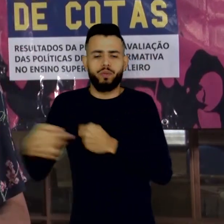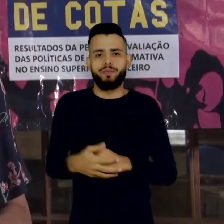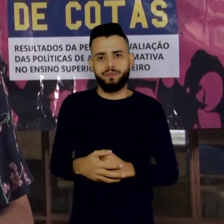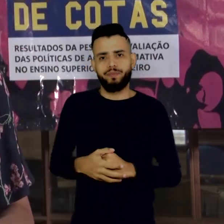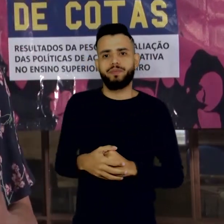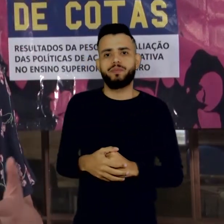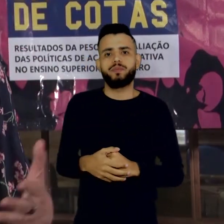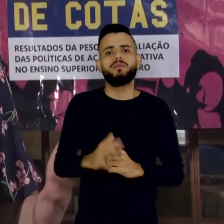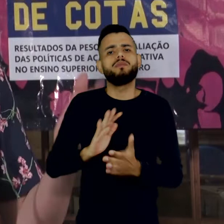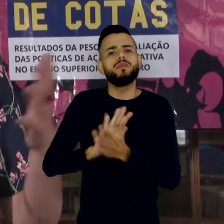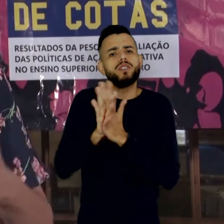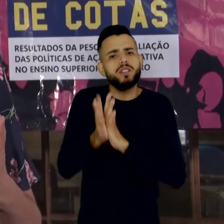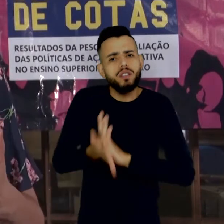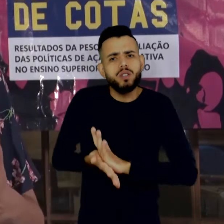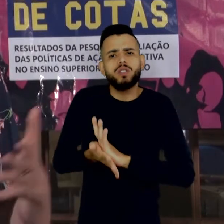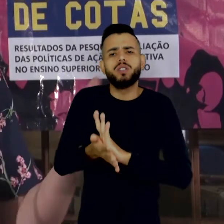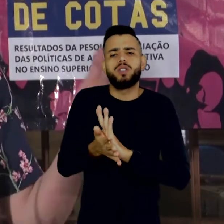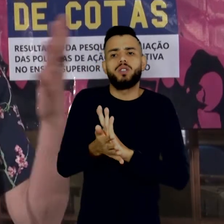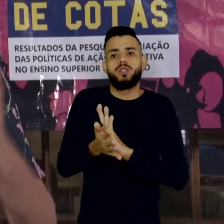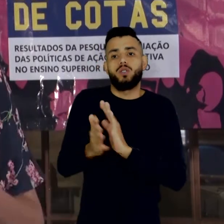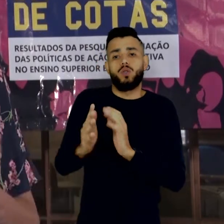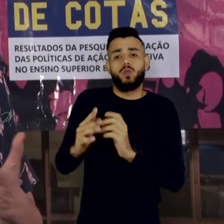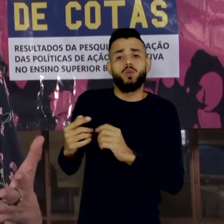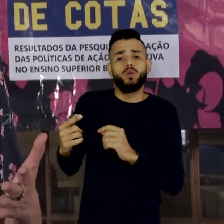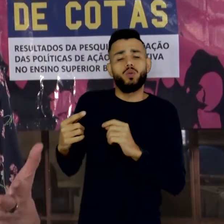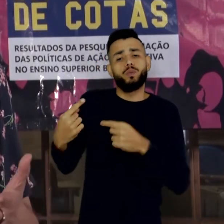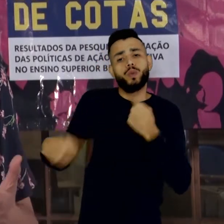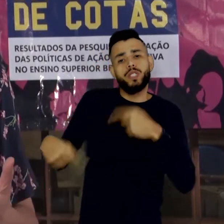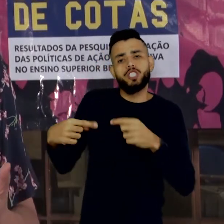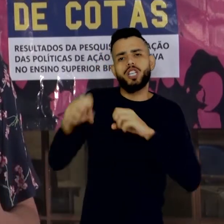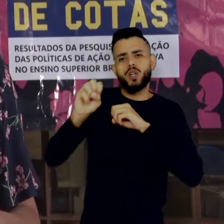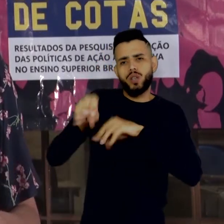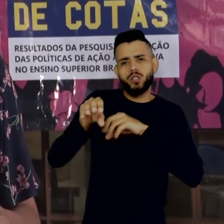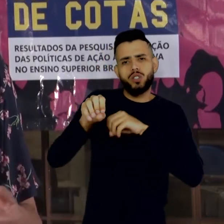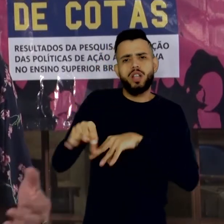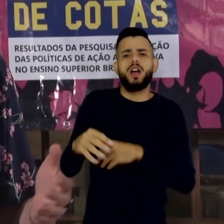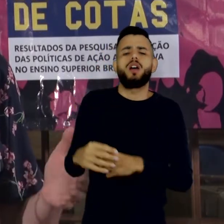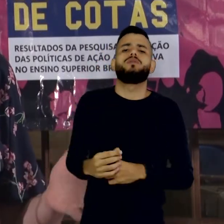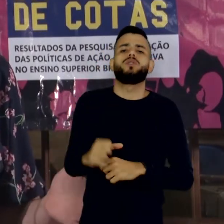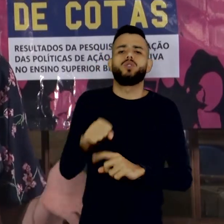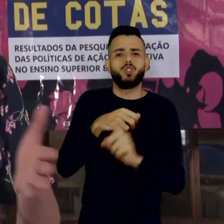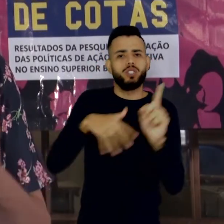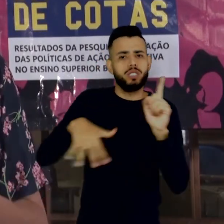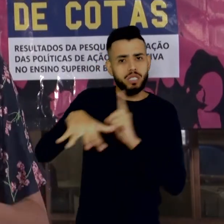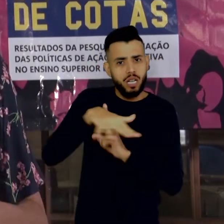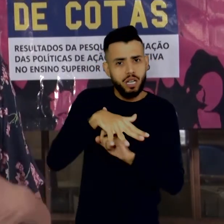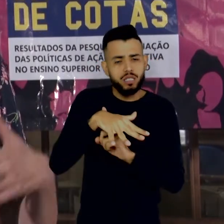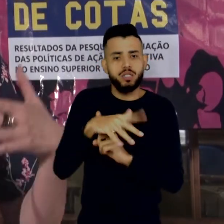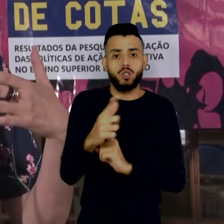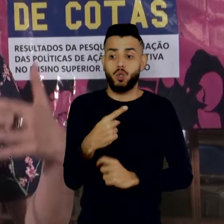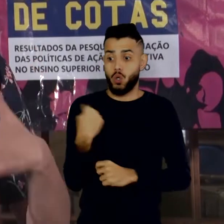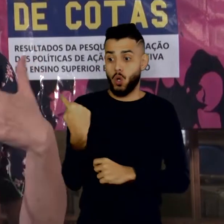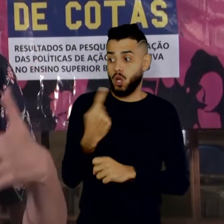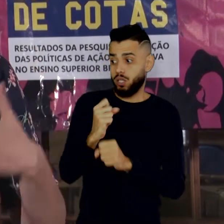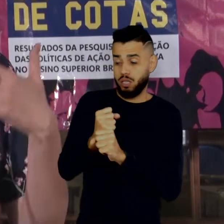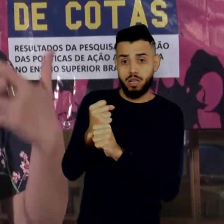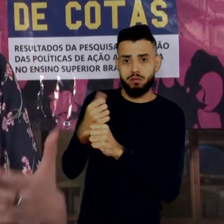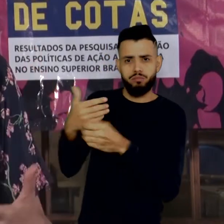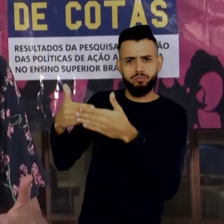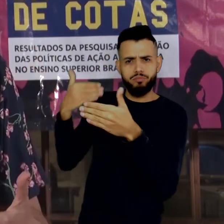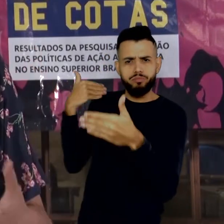do financiamento da política educacional, das políticas sociais e ambientais, nós, nos últimos anos,